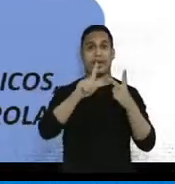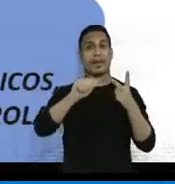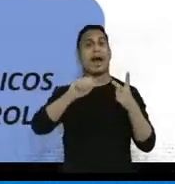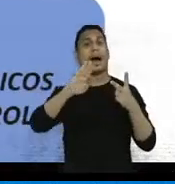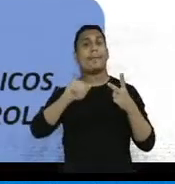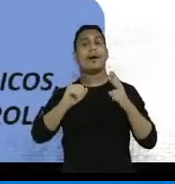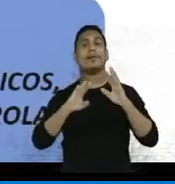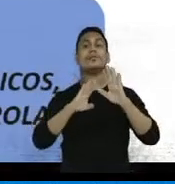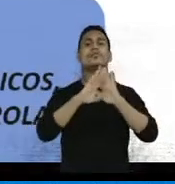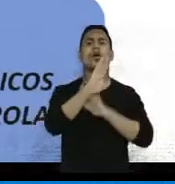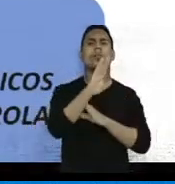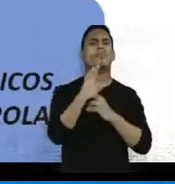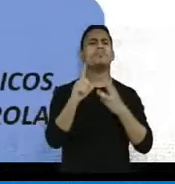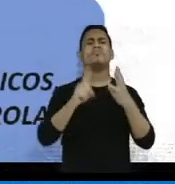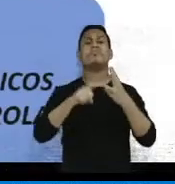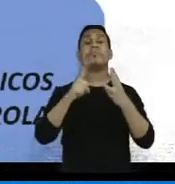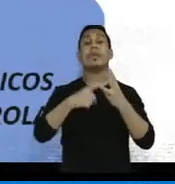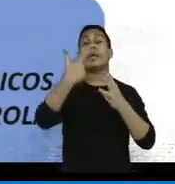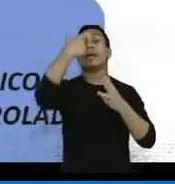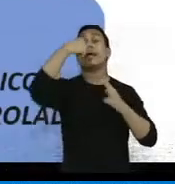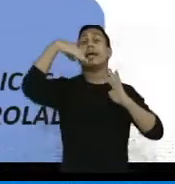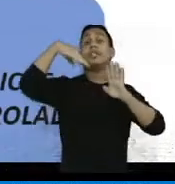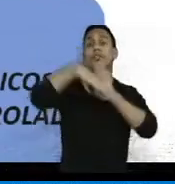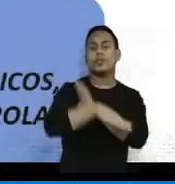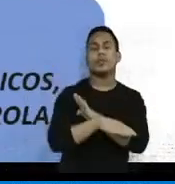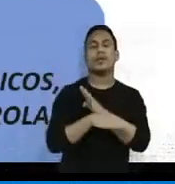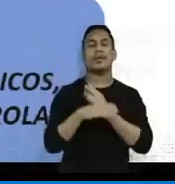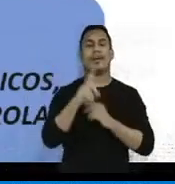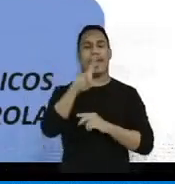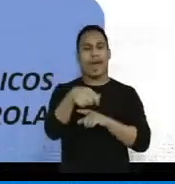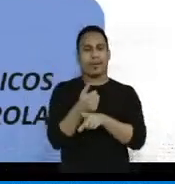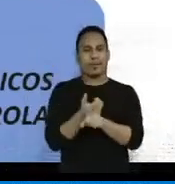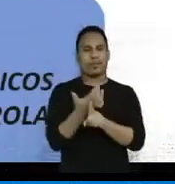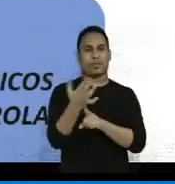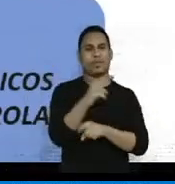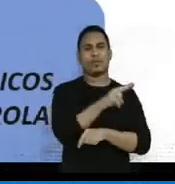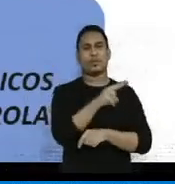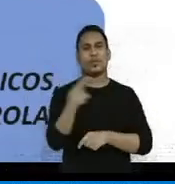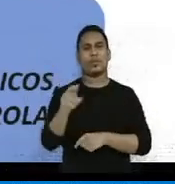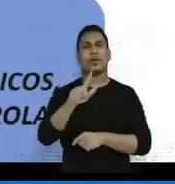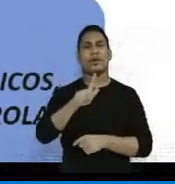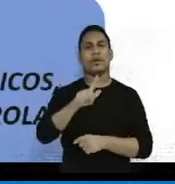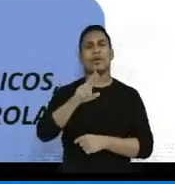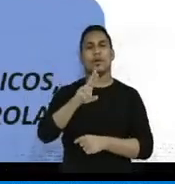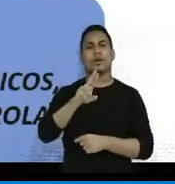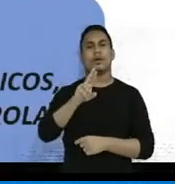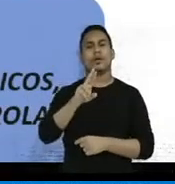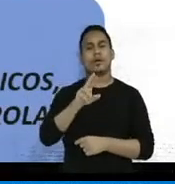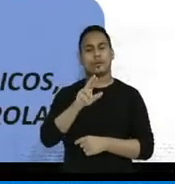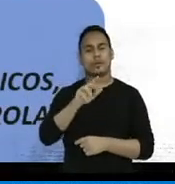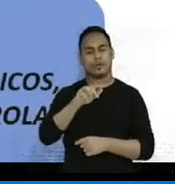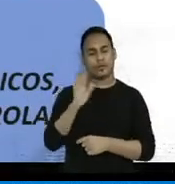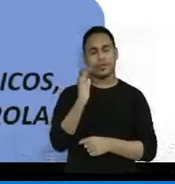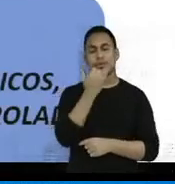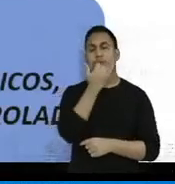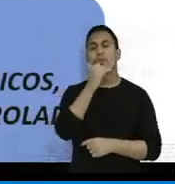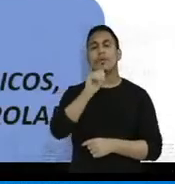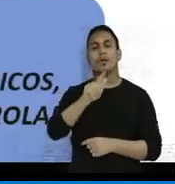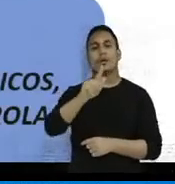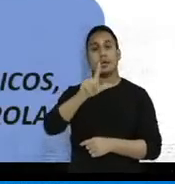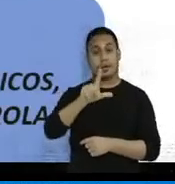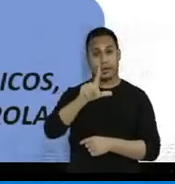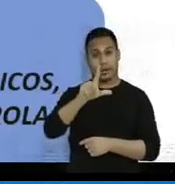Uma substância chamada glutamato. E eu vou dizer a você, quando você consome alimentos ricos